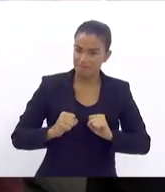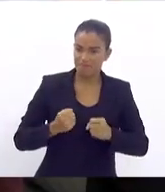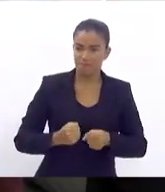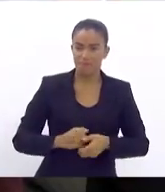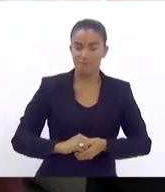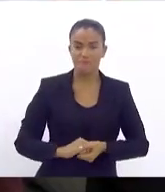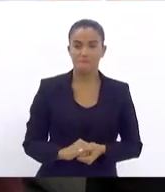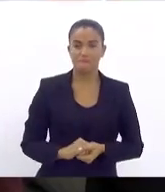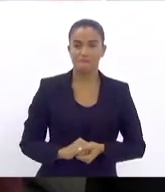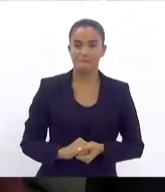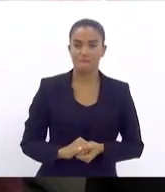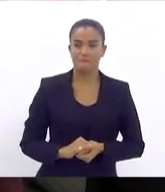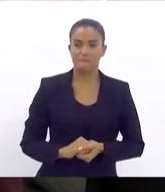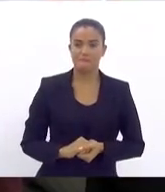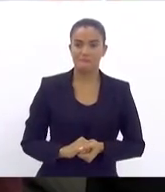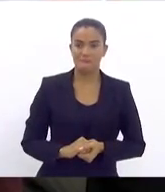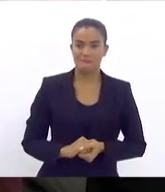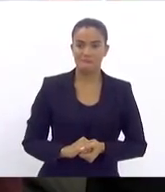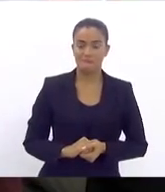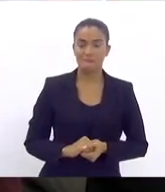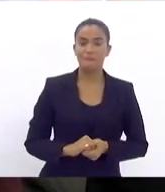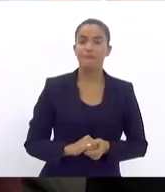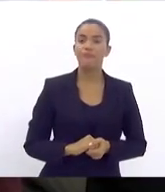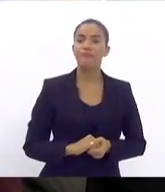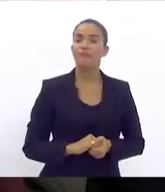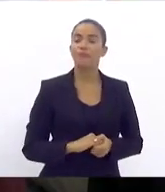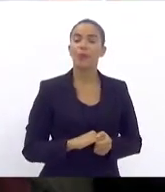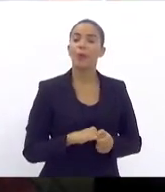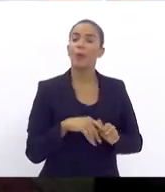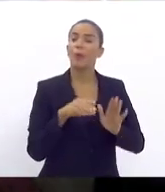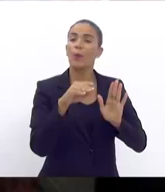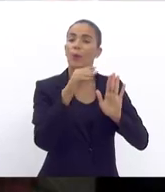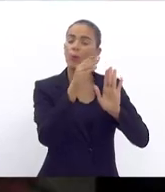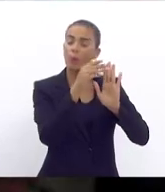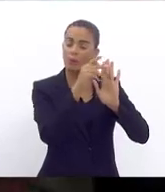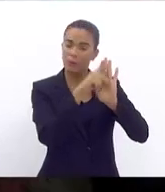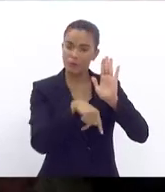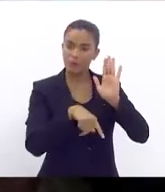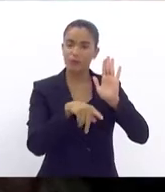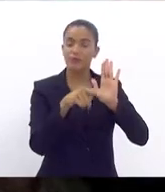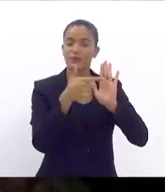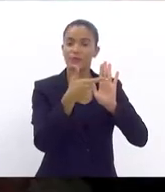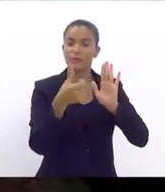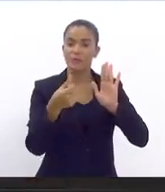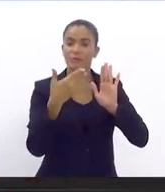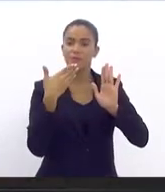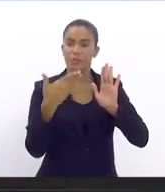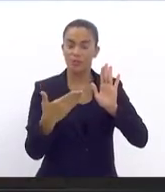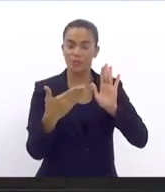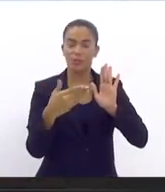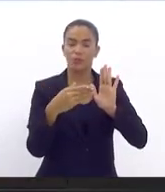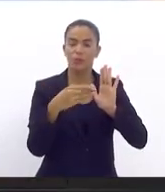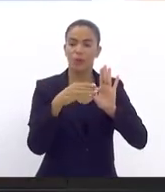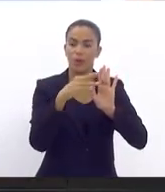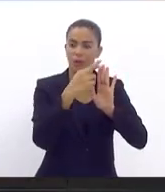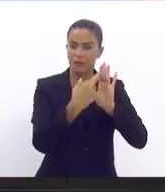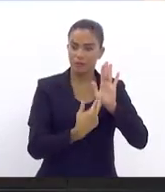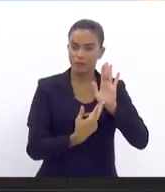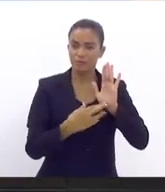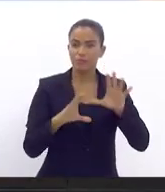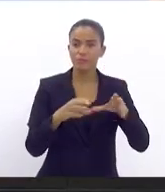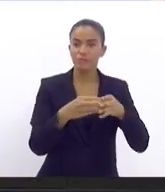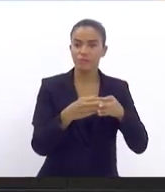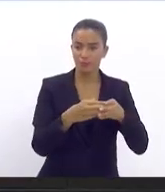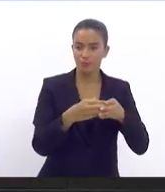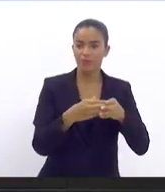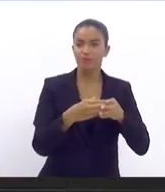esse esforço. Então, projeto 27 retirado de pauta a pedido do relator. Projeto 28 é o bloco de projeto de